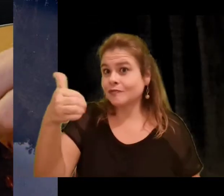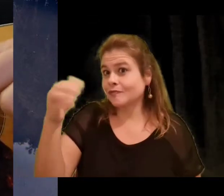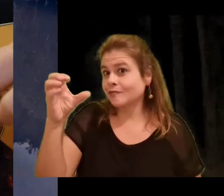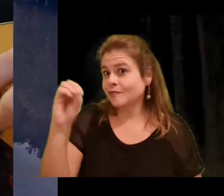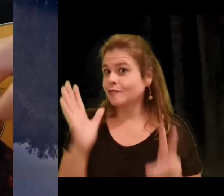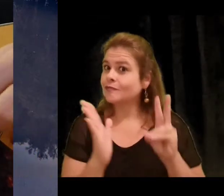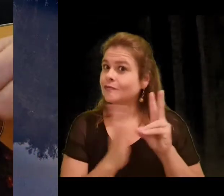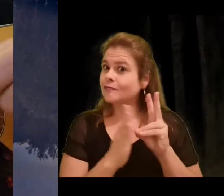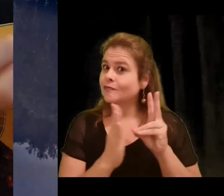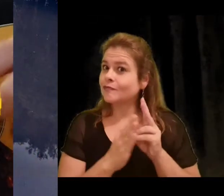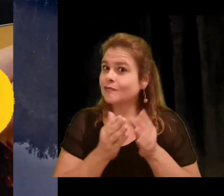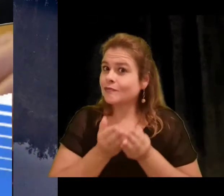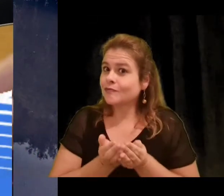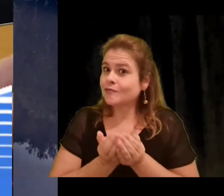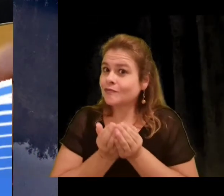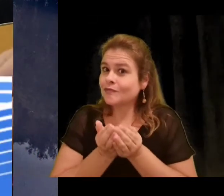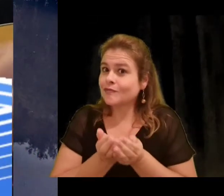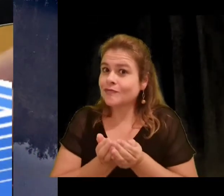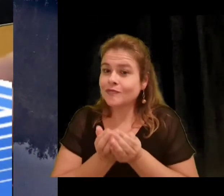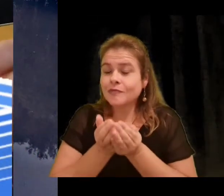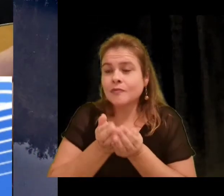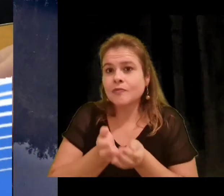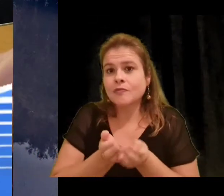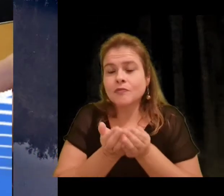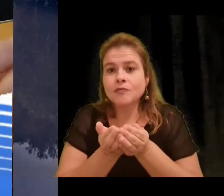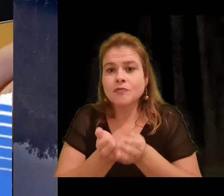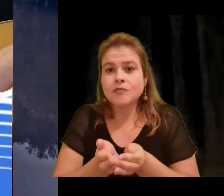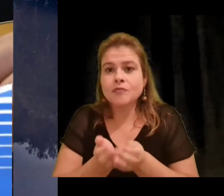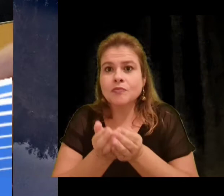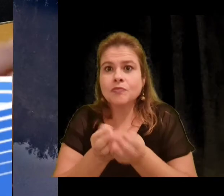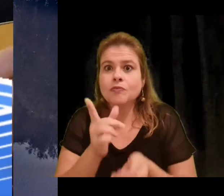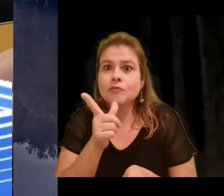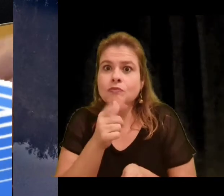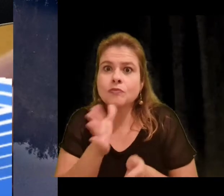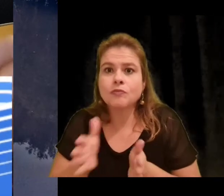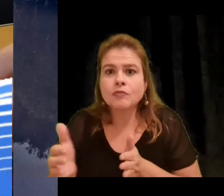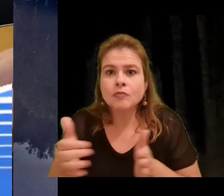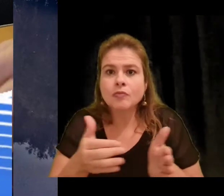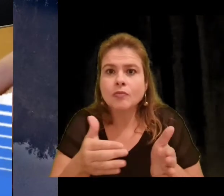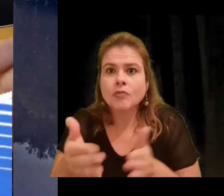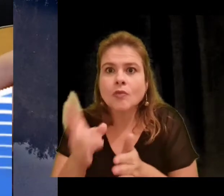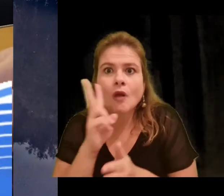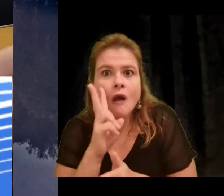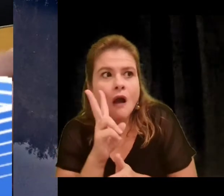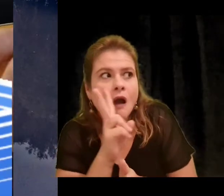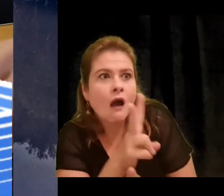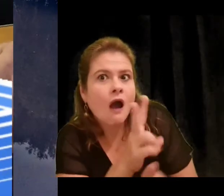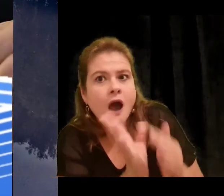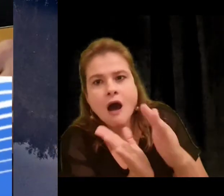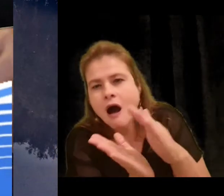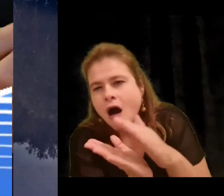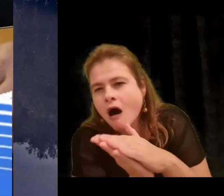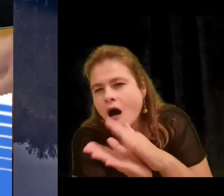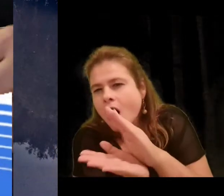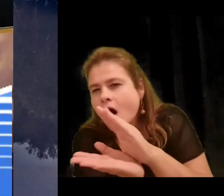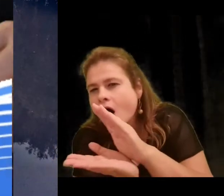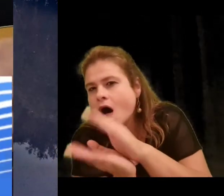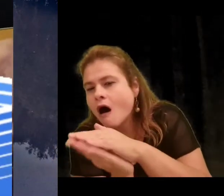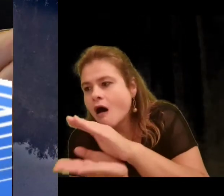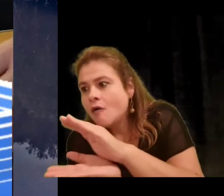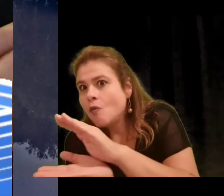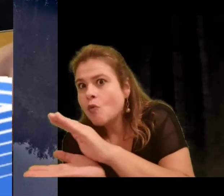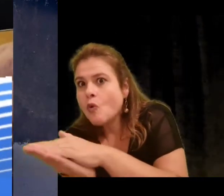indiozinhos, dez de um pequeno bote E eu navegando pelo rio abaixo, quando o jacaré se